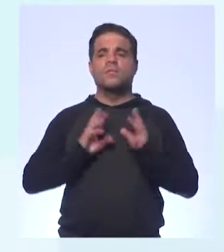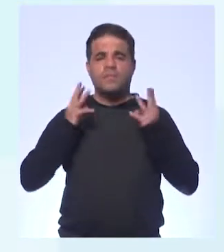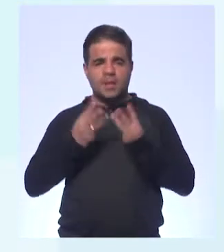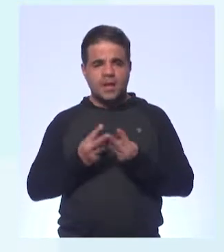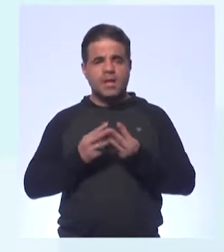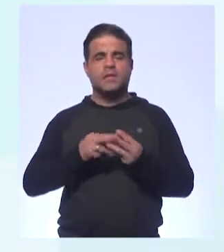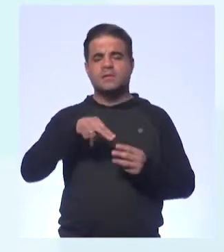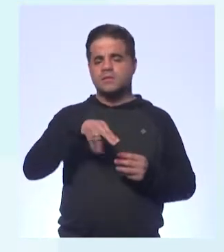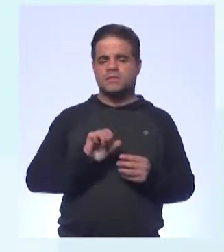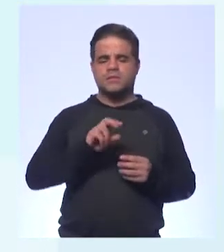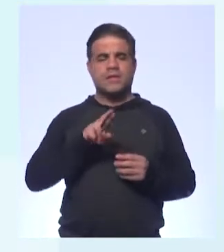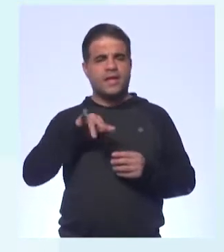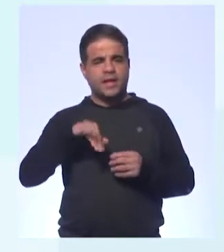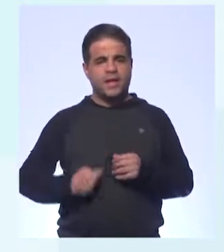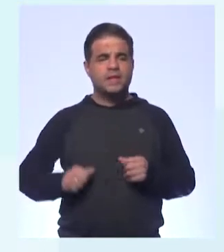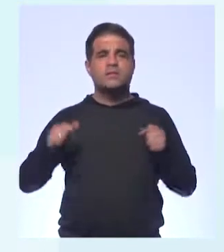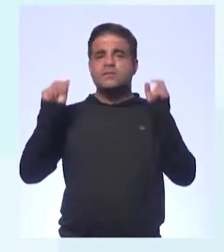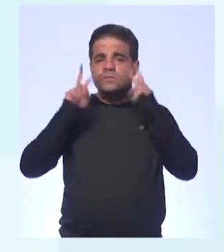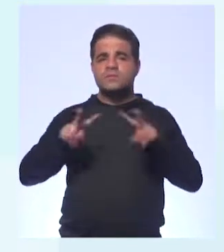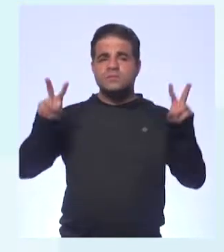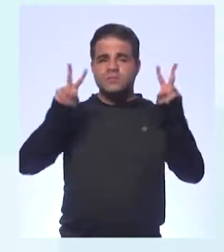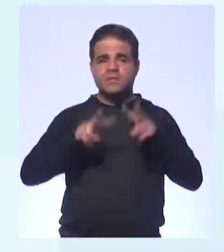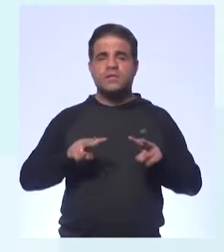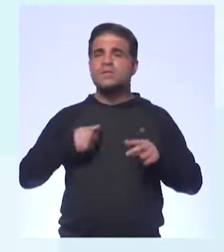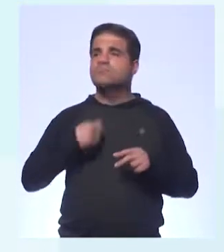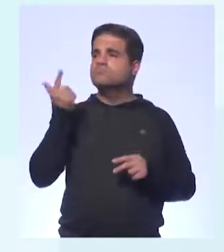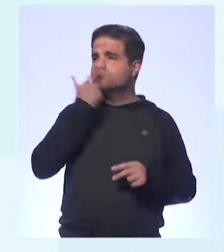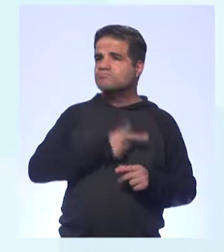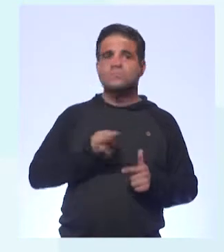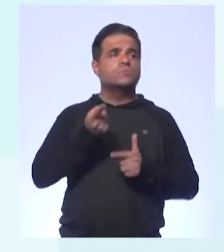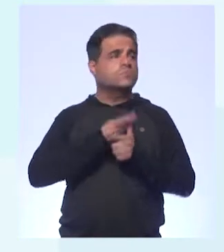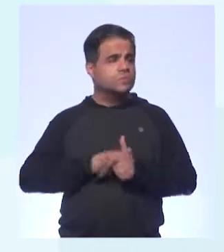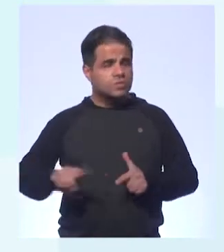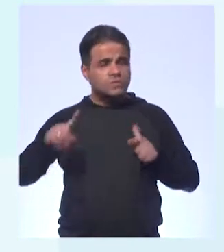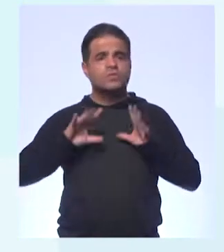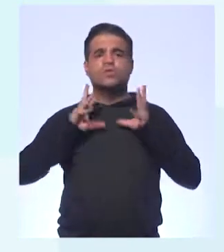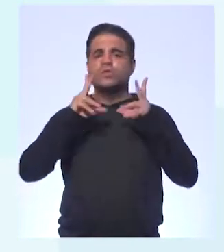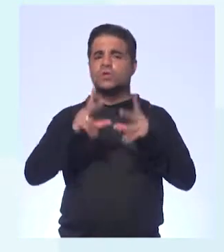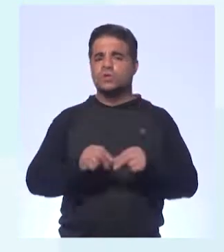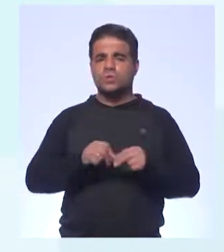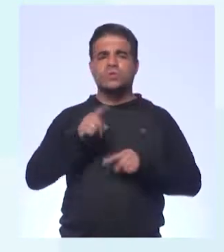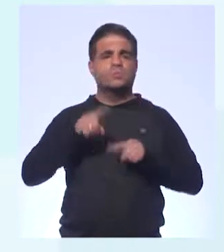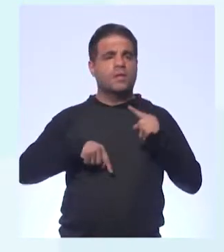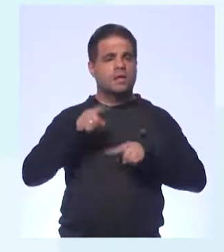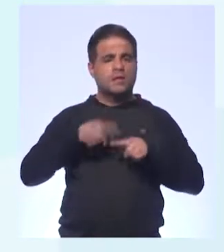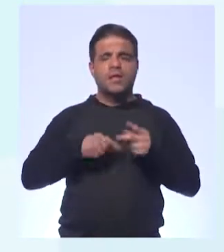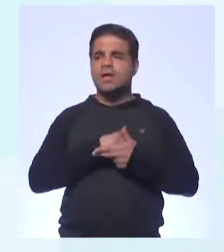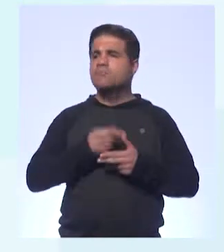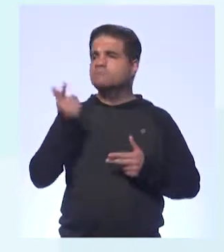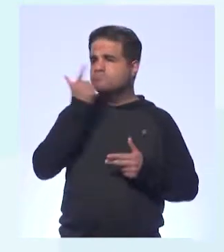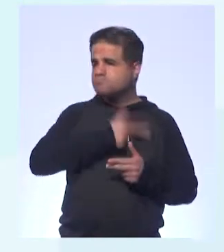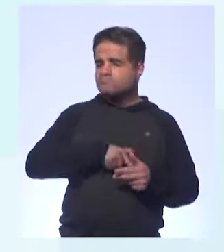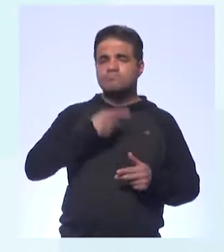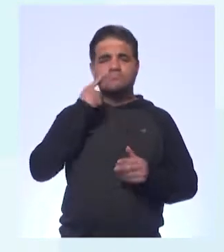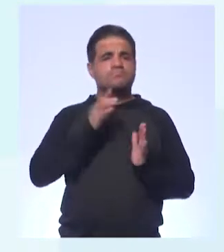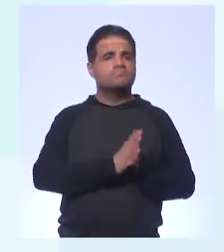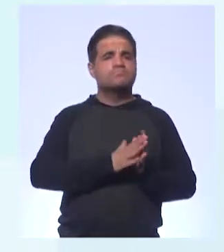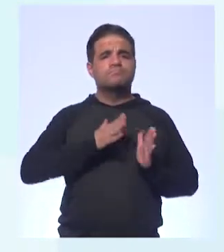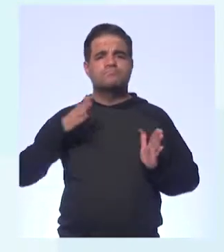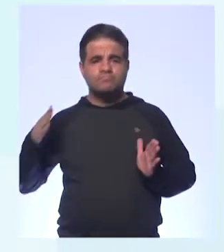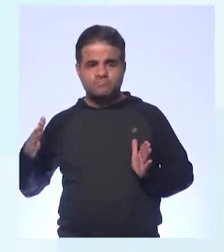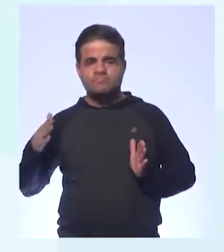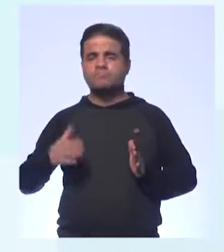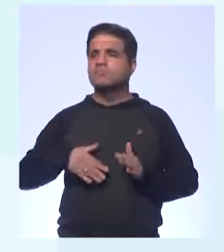volume, inércia, divisibilidade, ou seja, eu consigo dividir todas as matérias, eu consigo medir a massa de todas